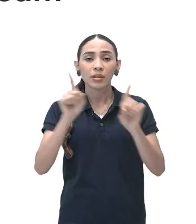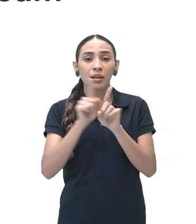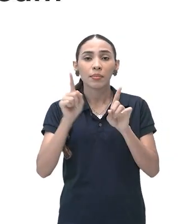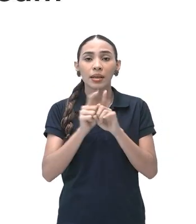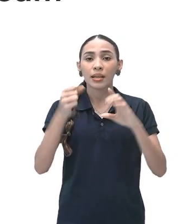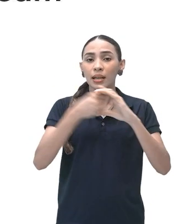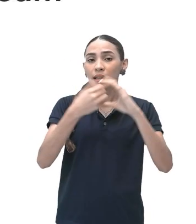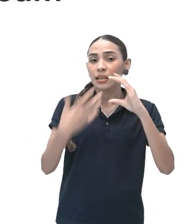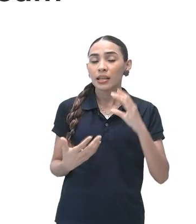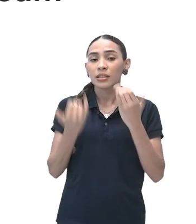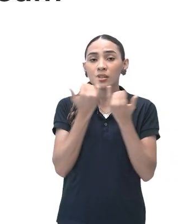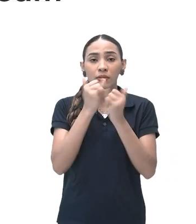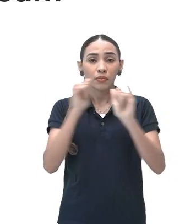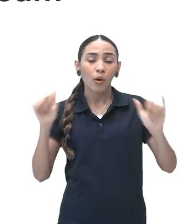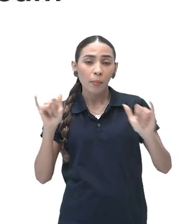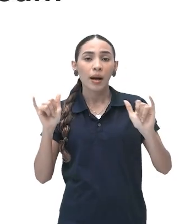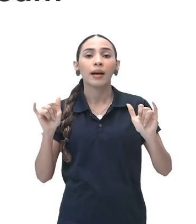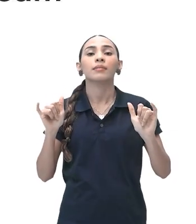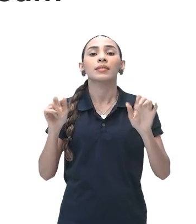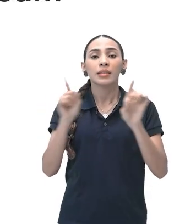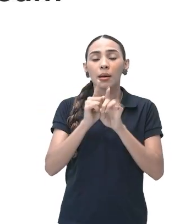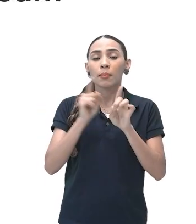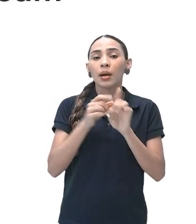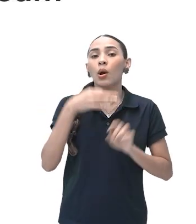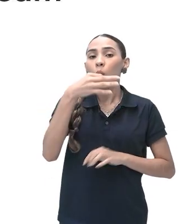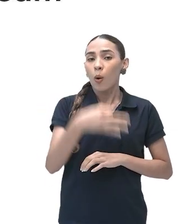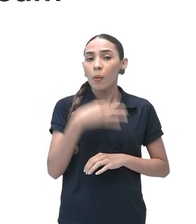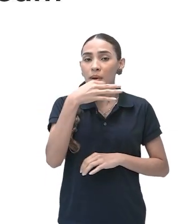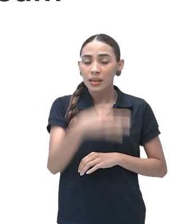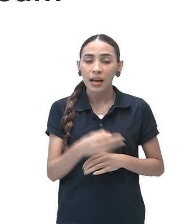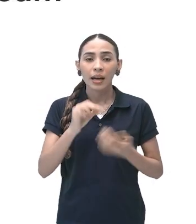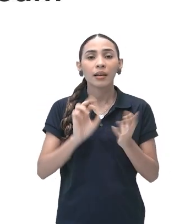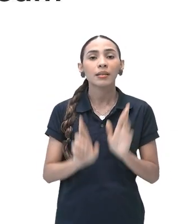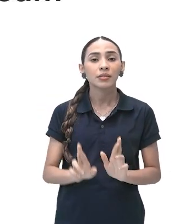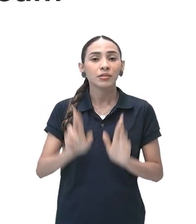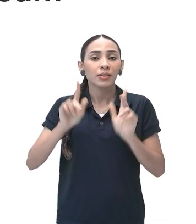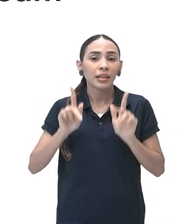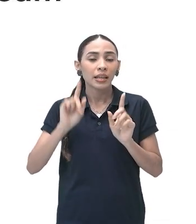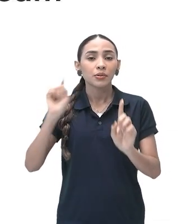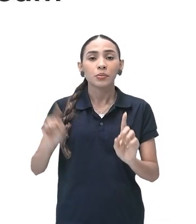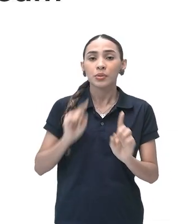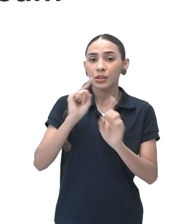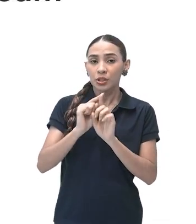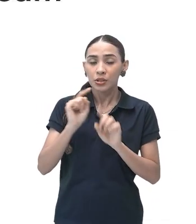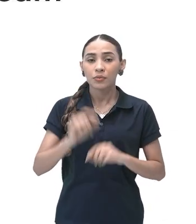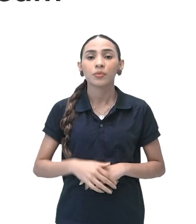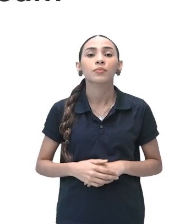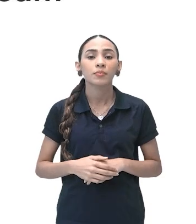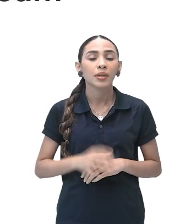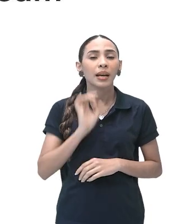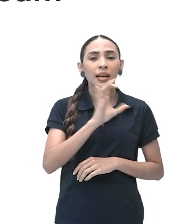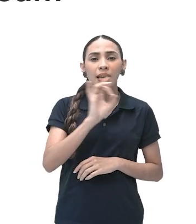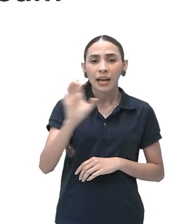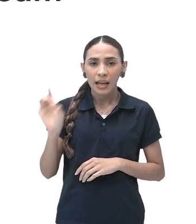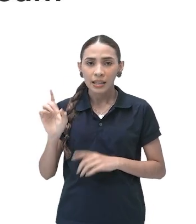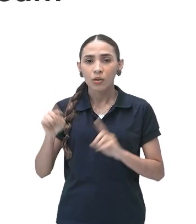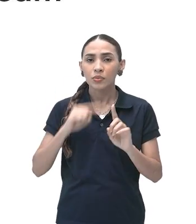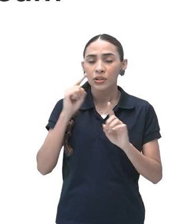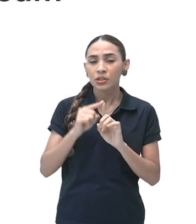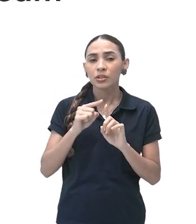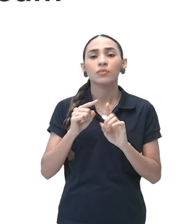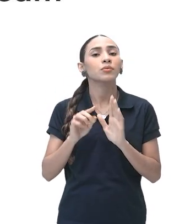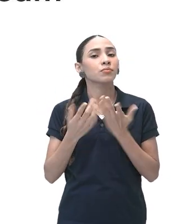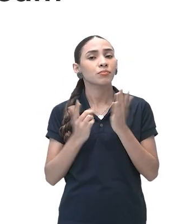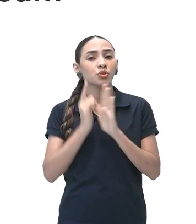de informar, noticiar, anunciar, opinar, enfim, diferentes objetivos. Para cada objetivo, um gênero